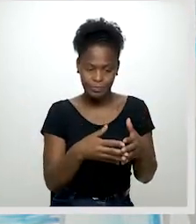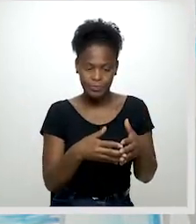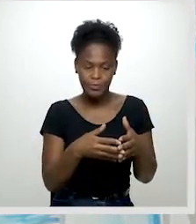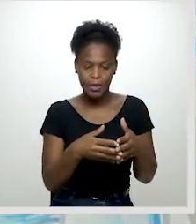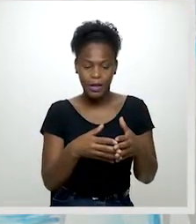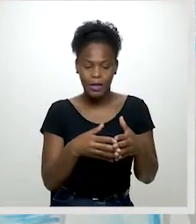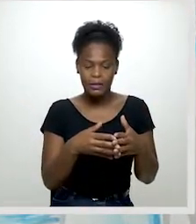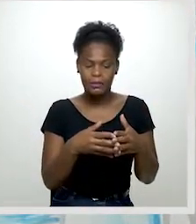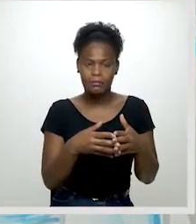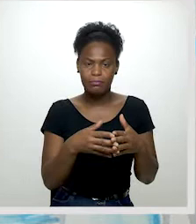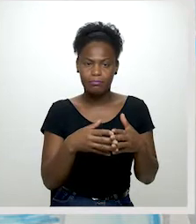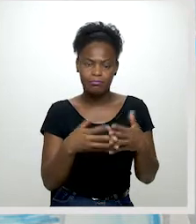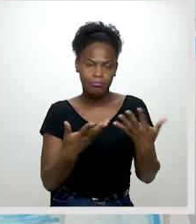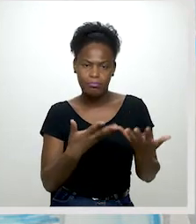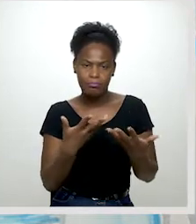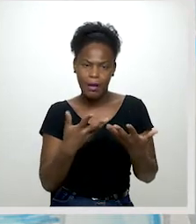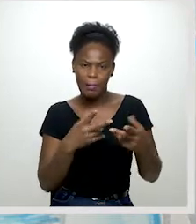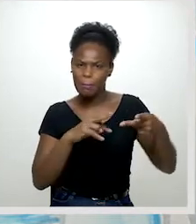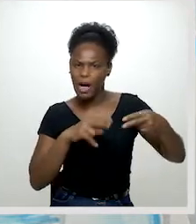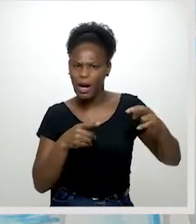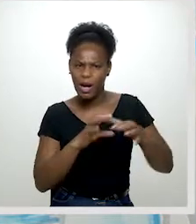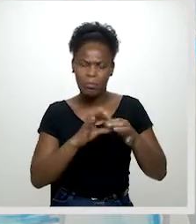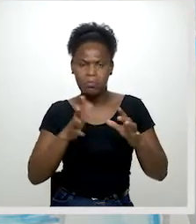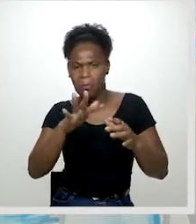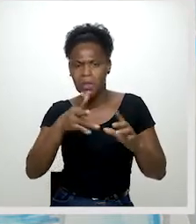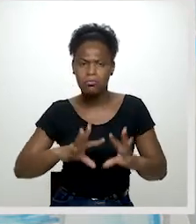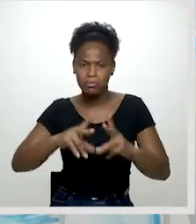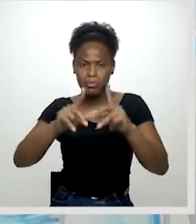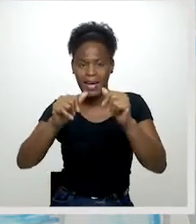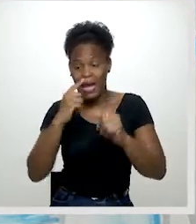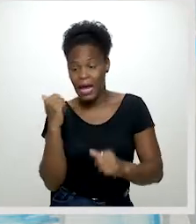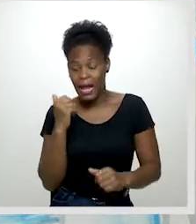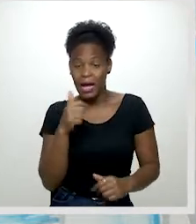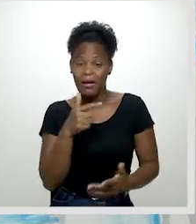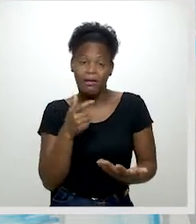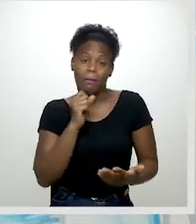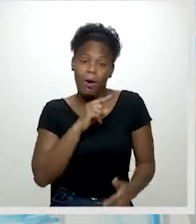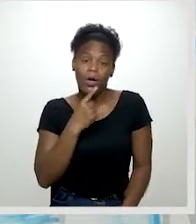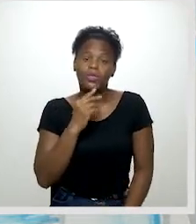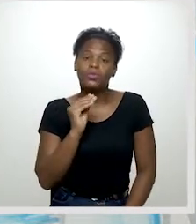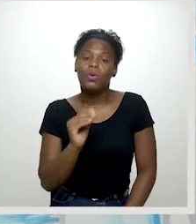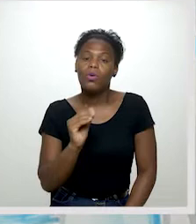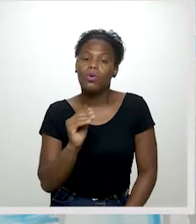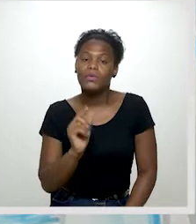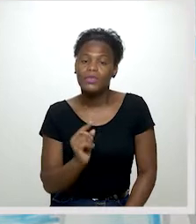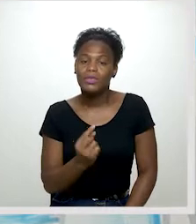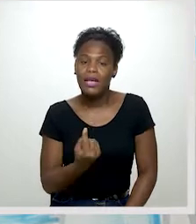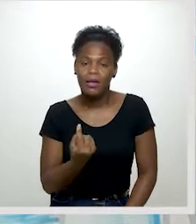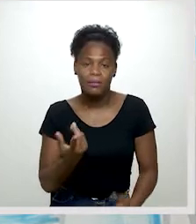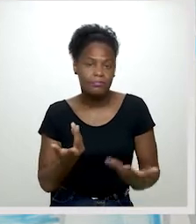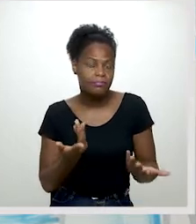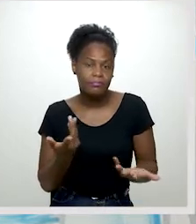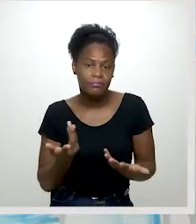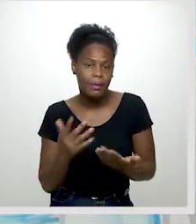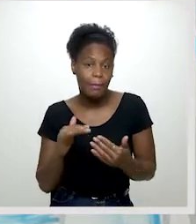estrutura membranar mais ou menos desenvolvida. Poderiam ser chamadas de